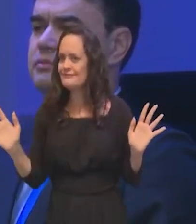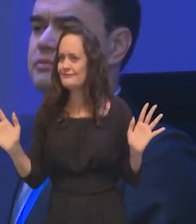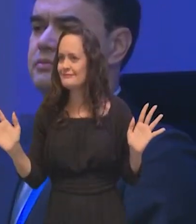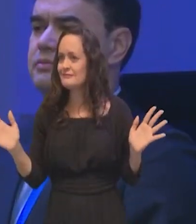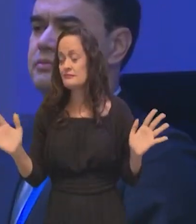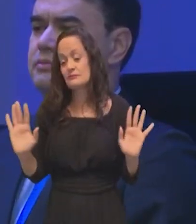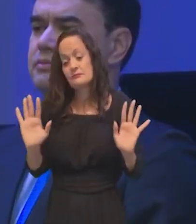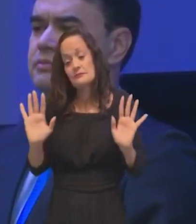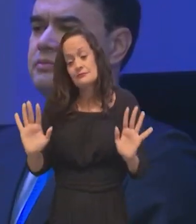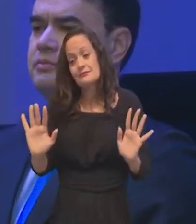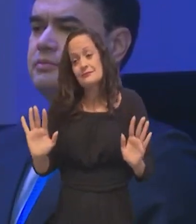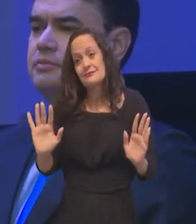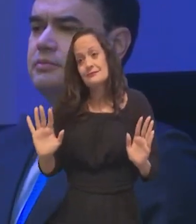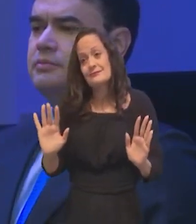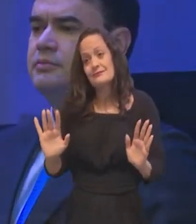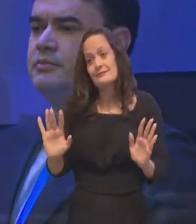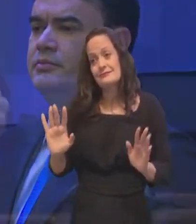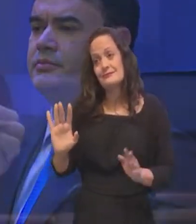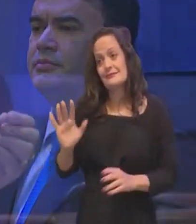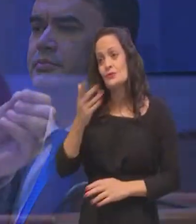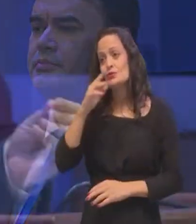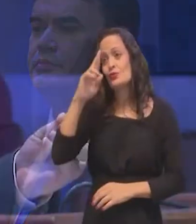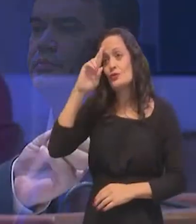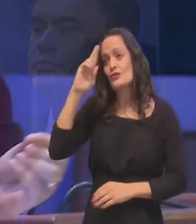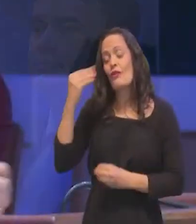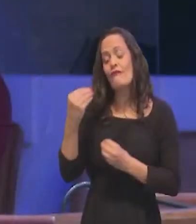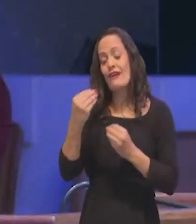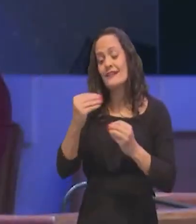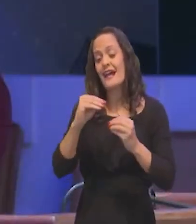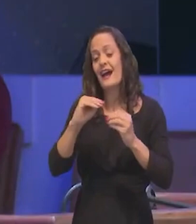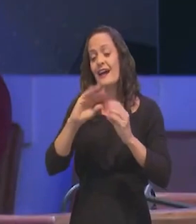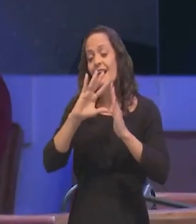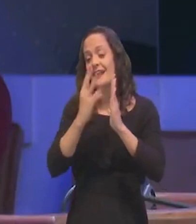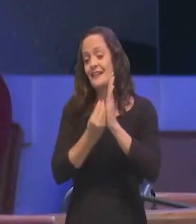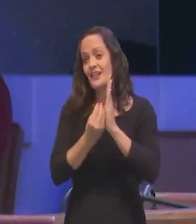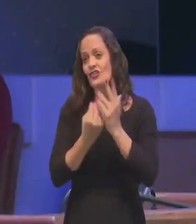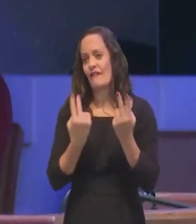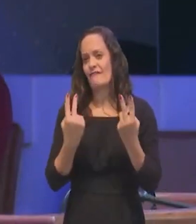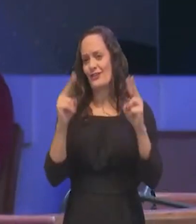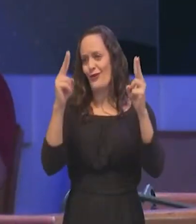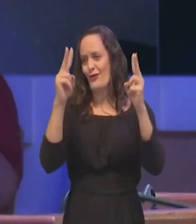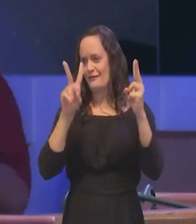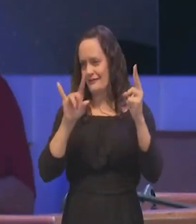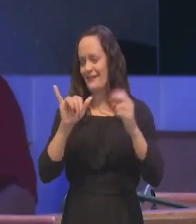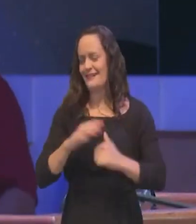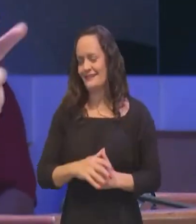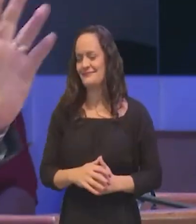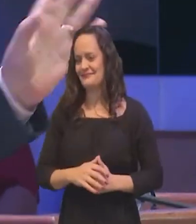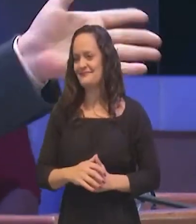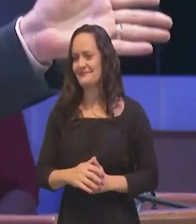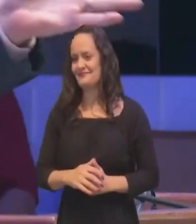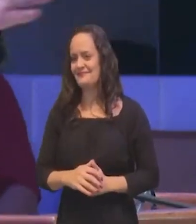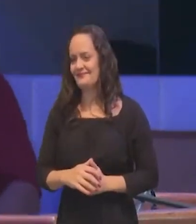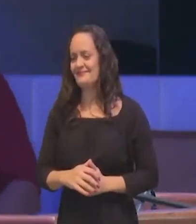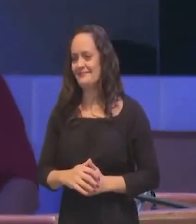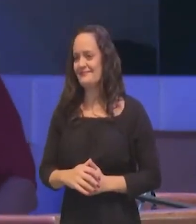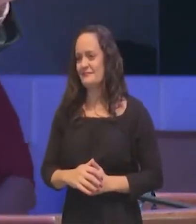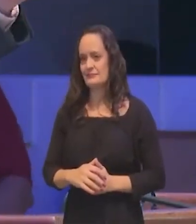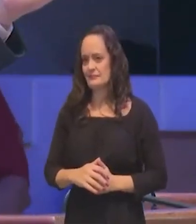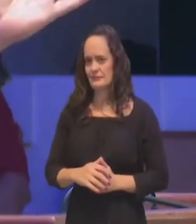Mas o Senhor Jesus dará vitória à sua igreja. Essa igreja que não tem uma